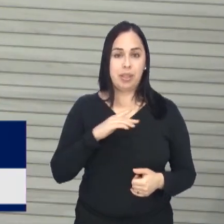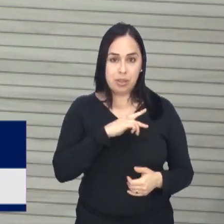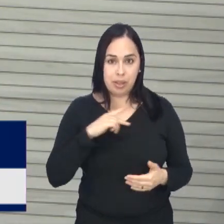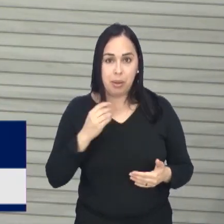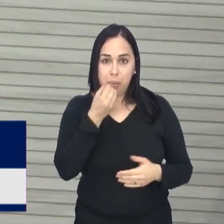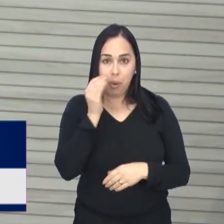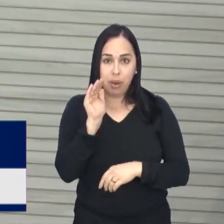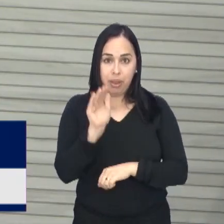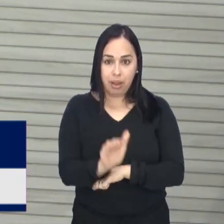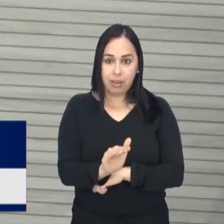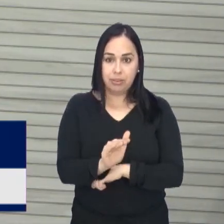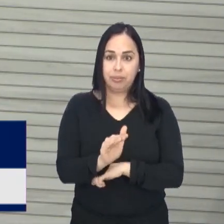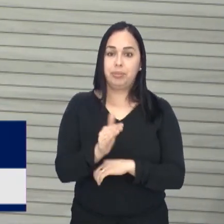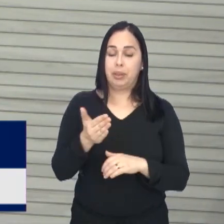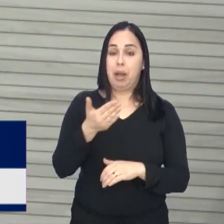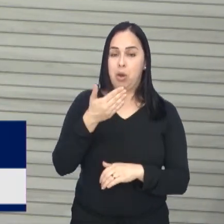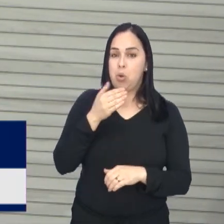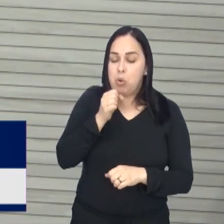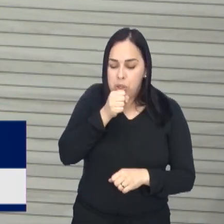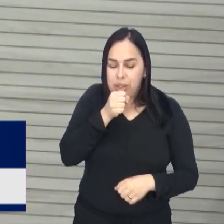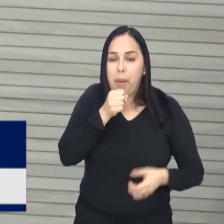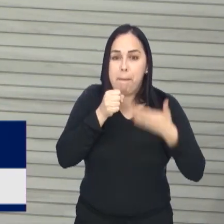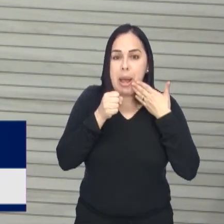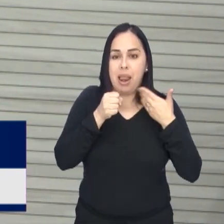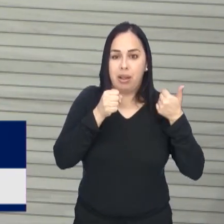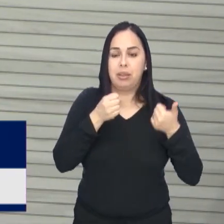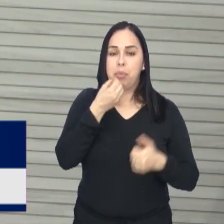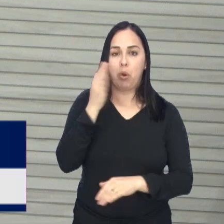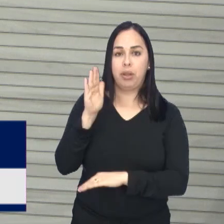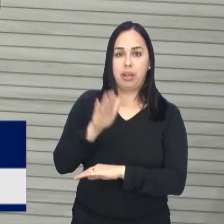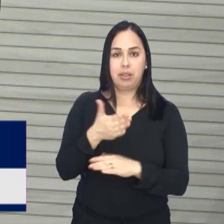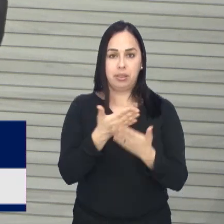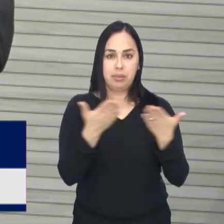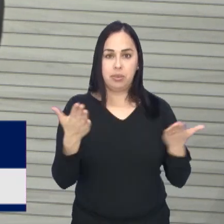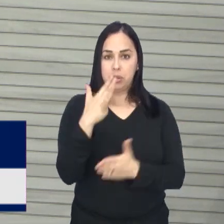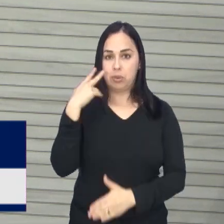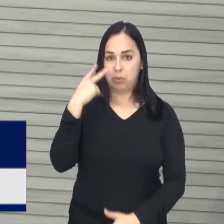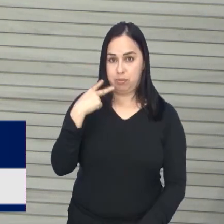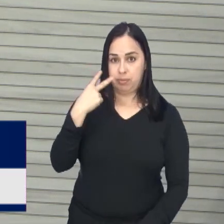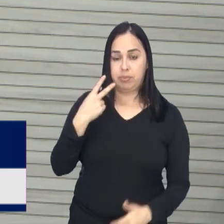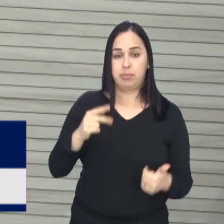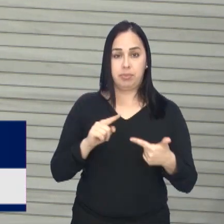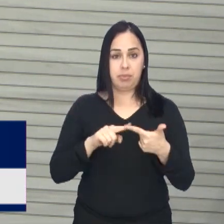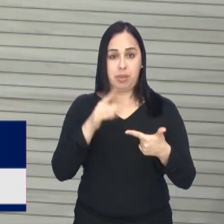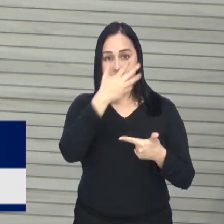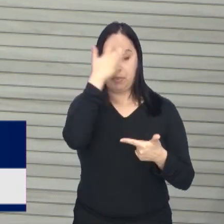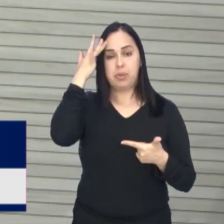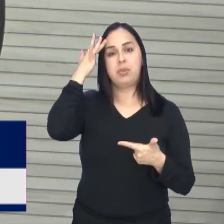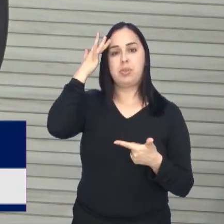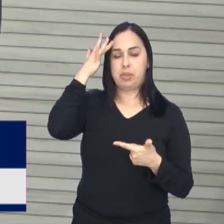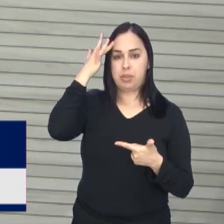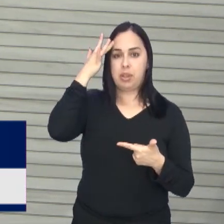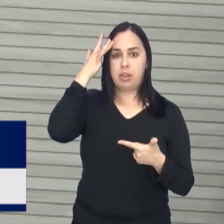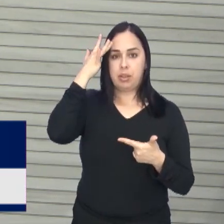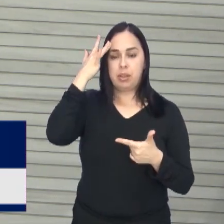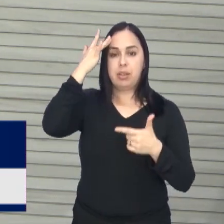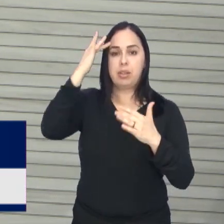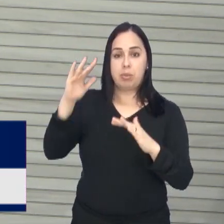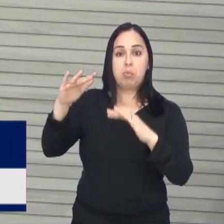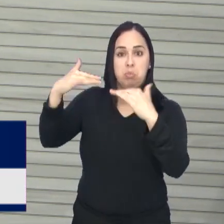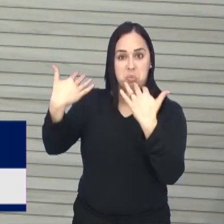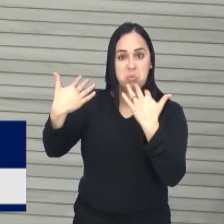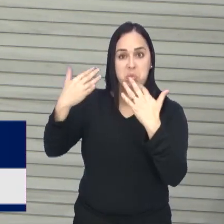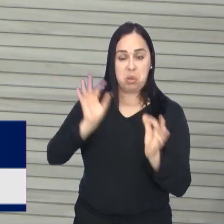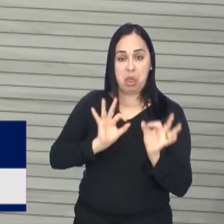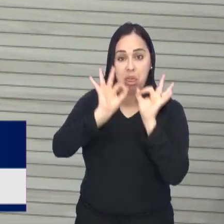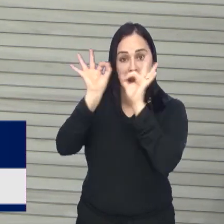Senhor presidente, boa tarde. Opa, agora melhorou o som. Boa tarde aos demais vereadores, público que nos acompanha pelas redes